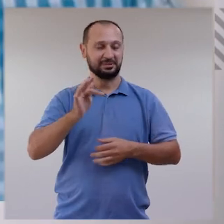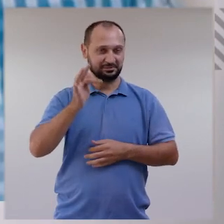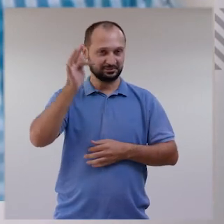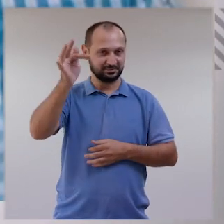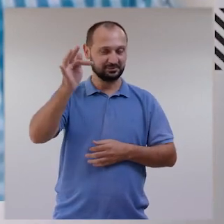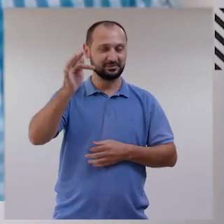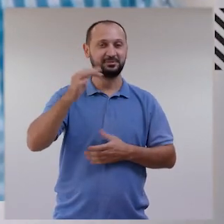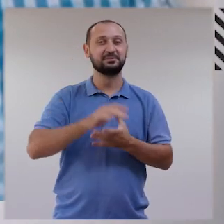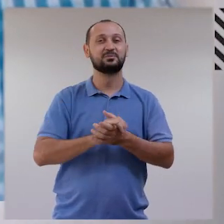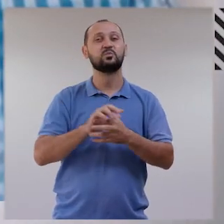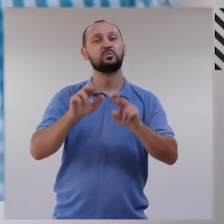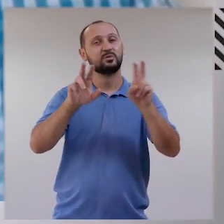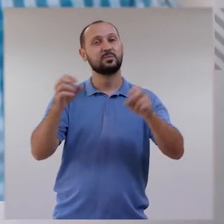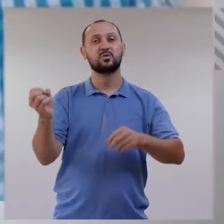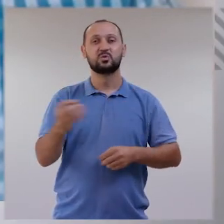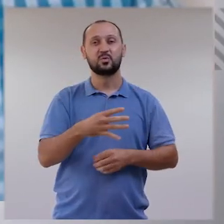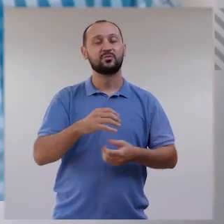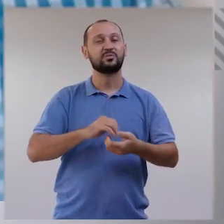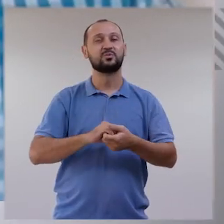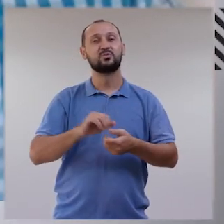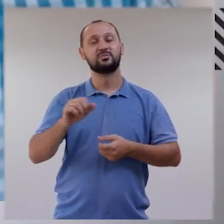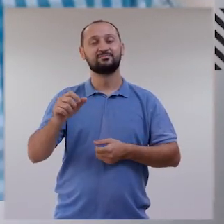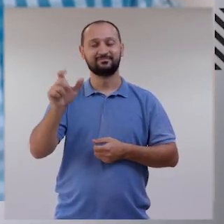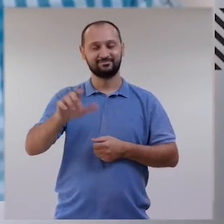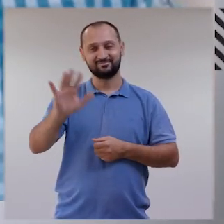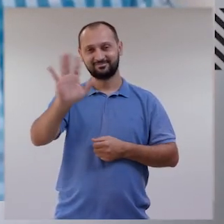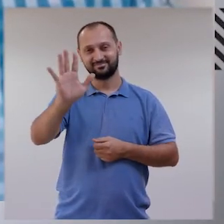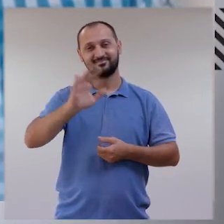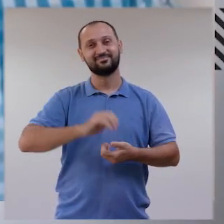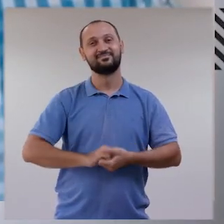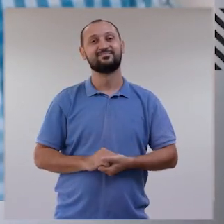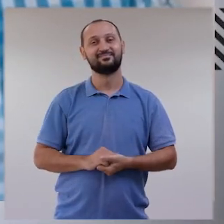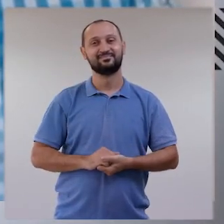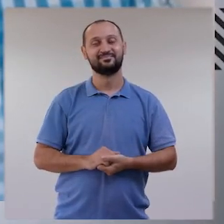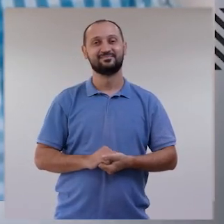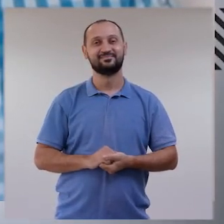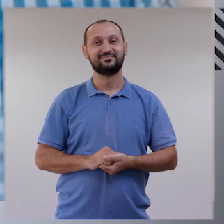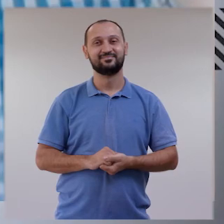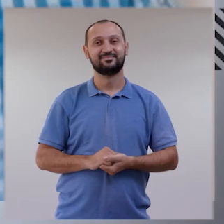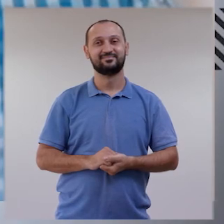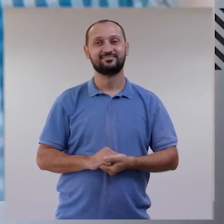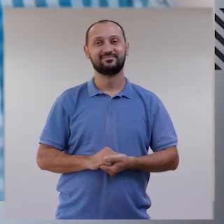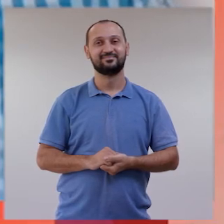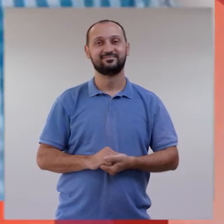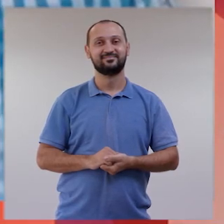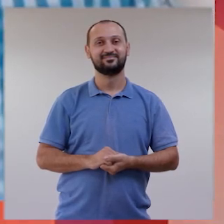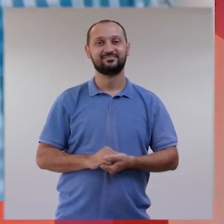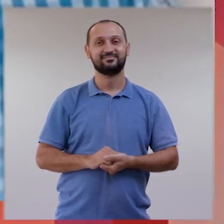voltamos numa próxima edição do Perspectiva com um novo tema, um novo especialista. Até lá. Tchau, tchau.